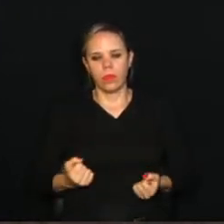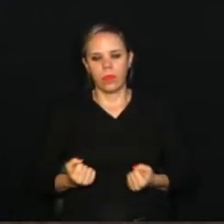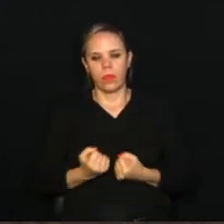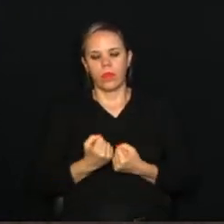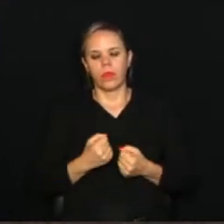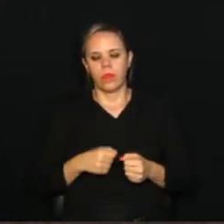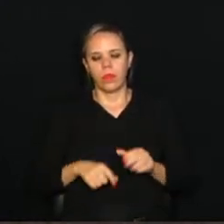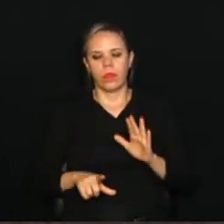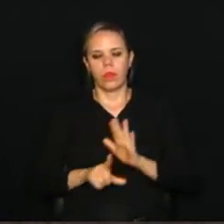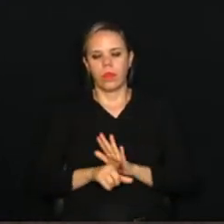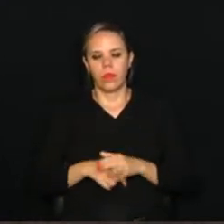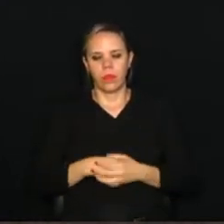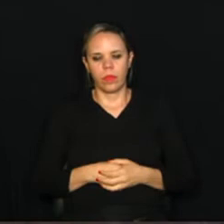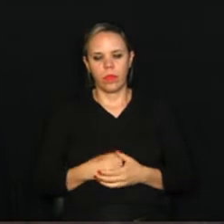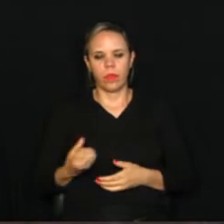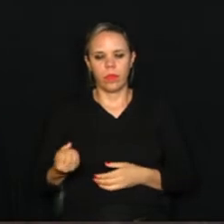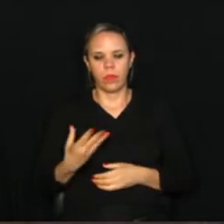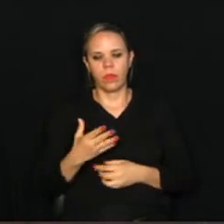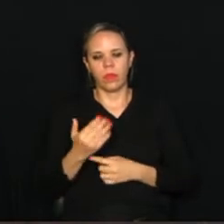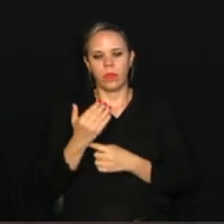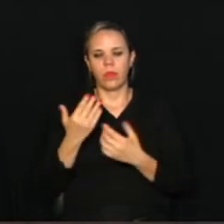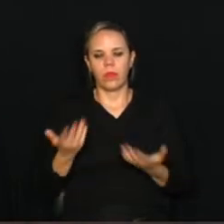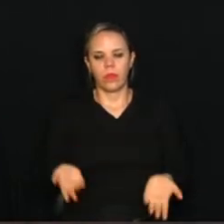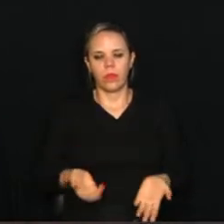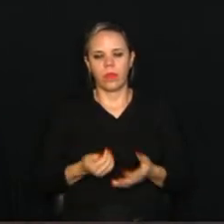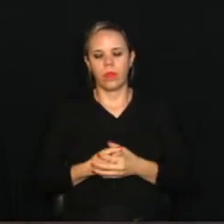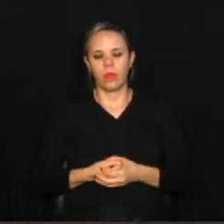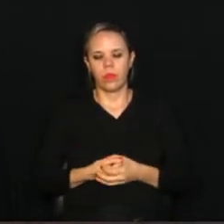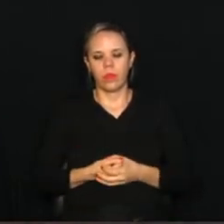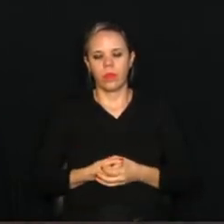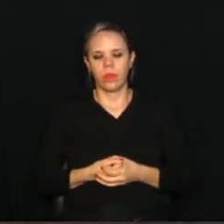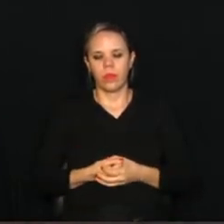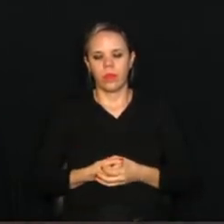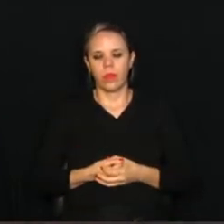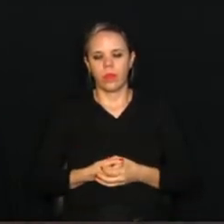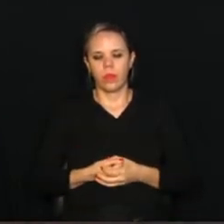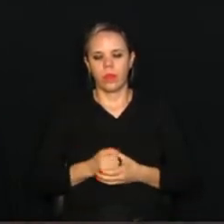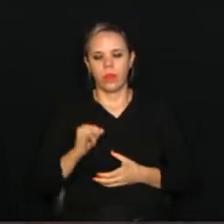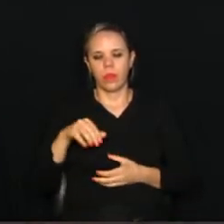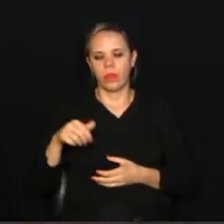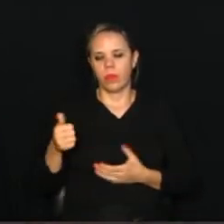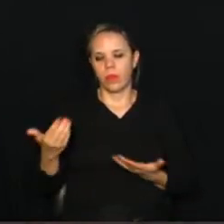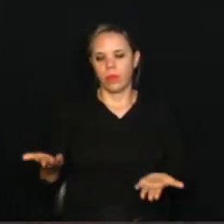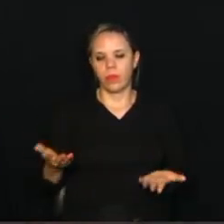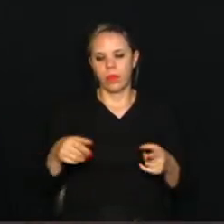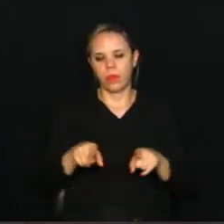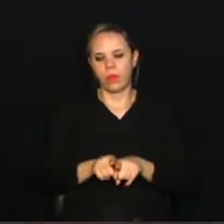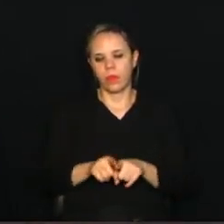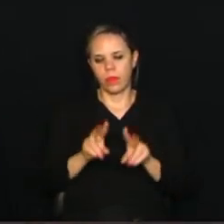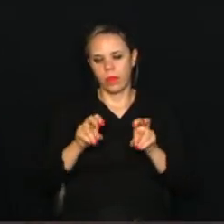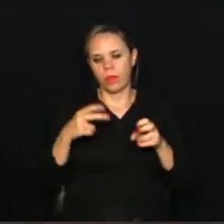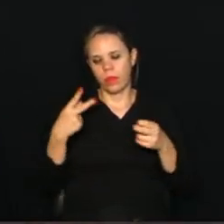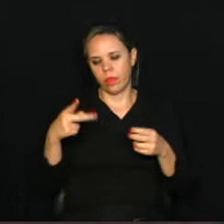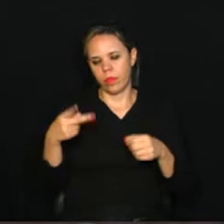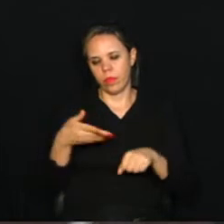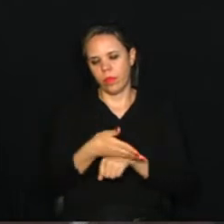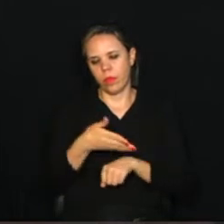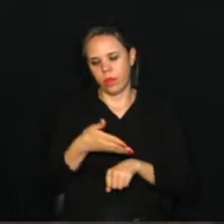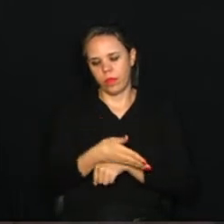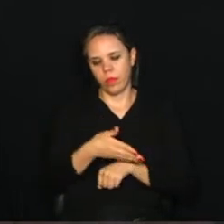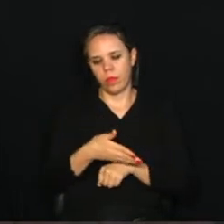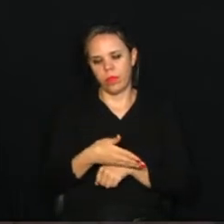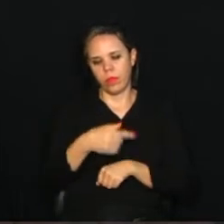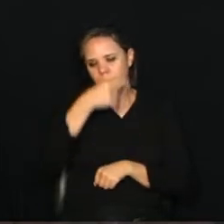e legalidade a novas tecnologias dentro da IMA, mas com a sua participação, Gaspar,